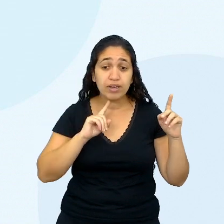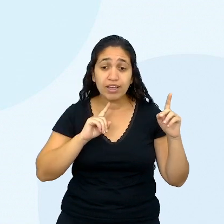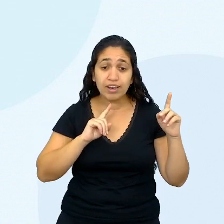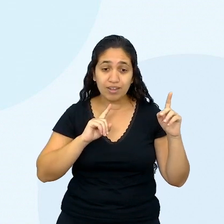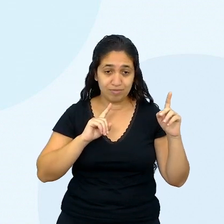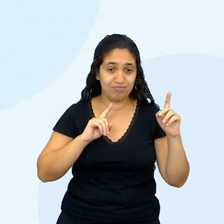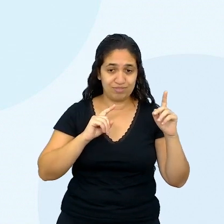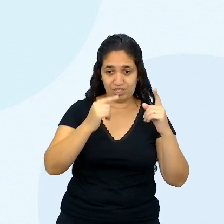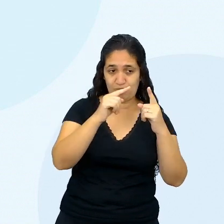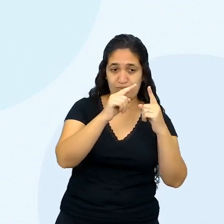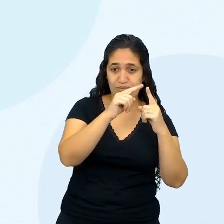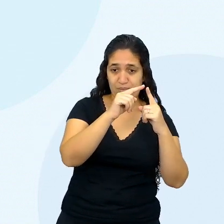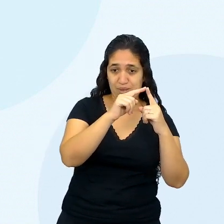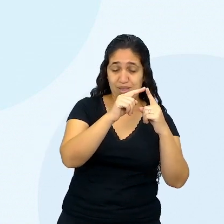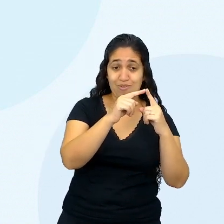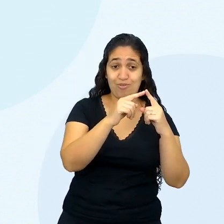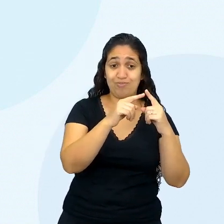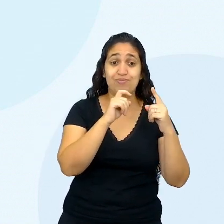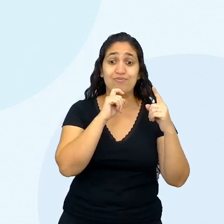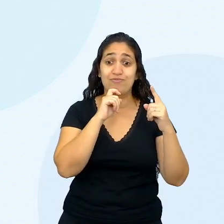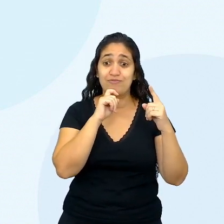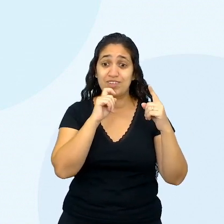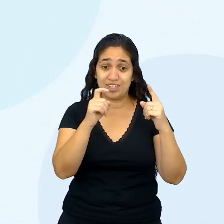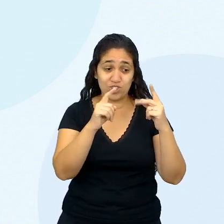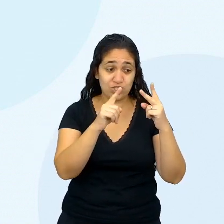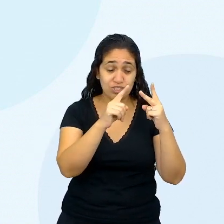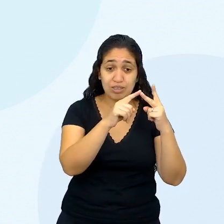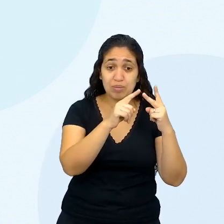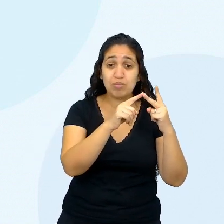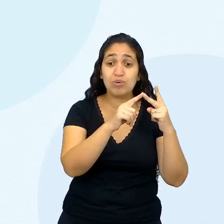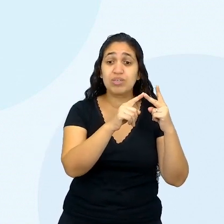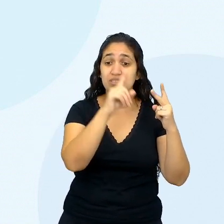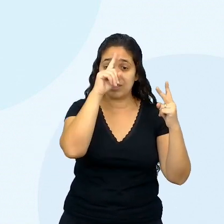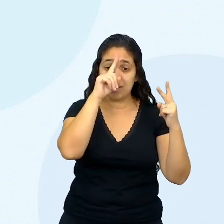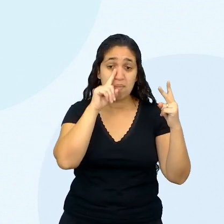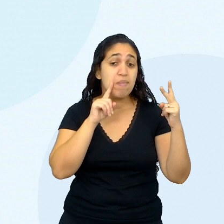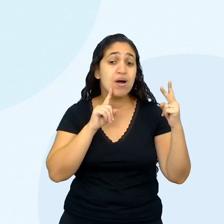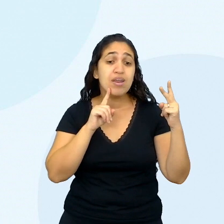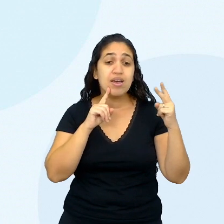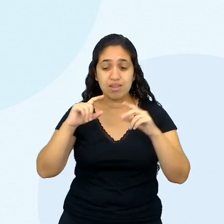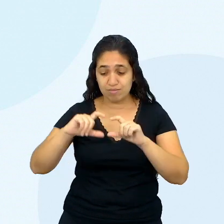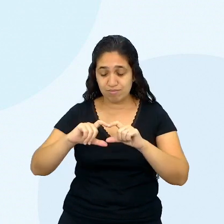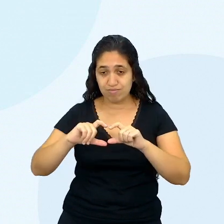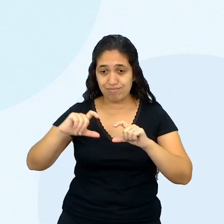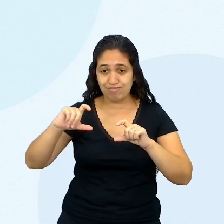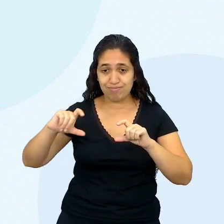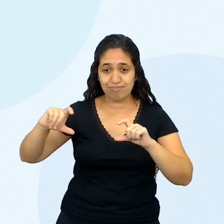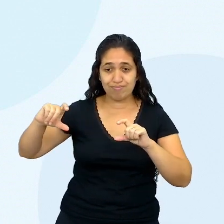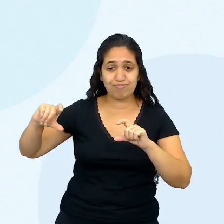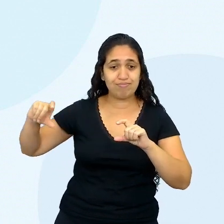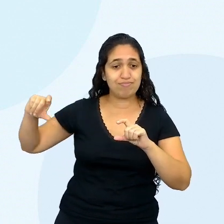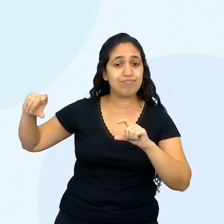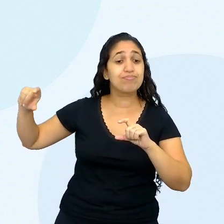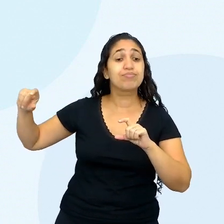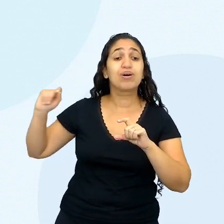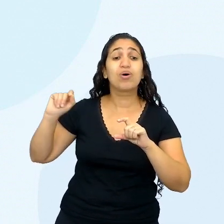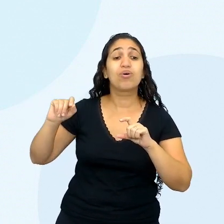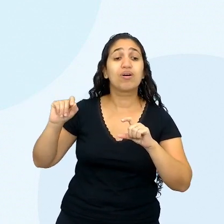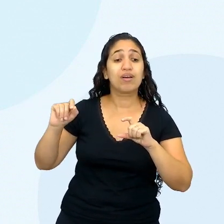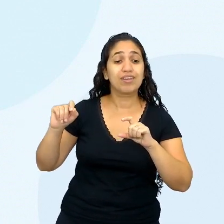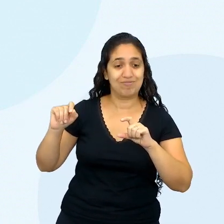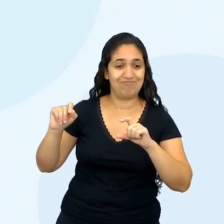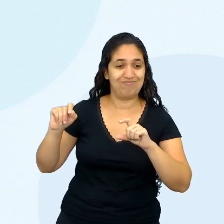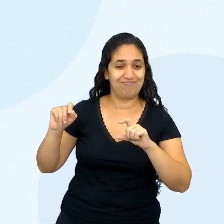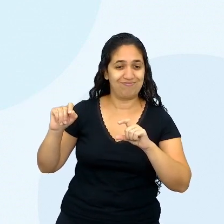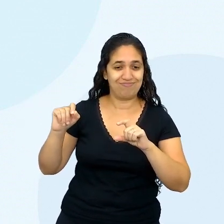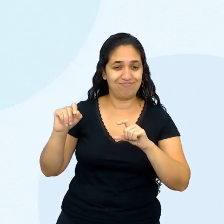que depois da verde tende a ser a segunda maior. E a amarela é justamente referente à questão